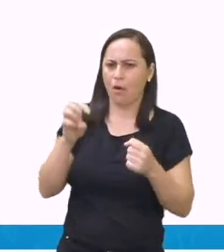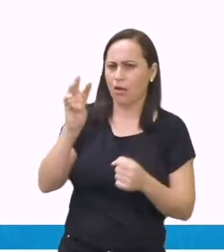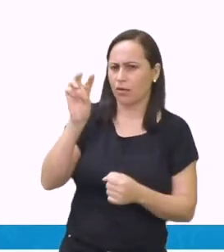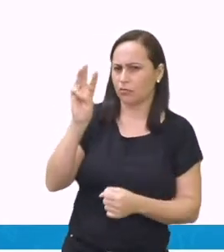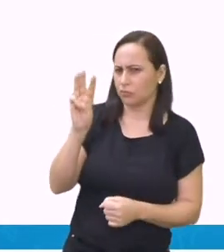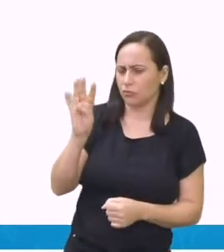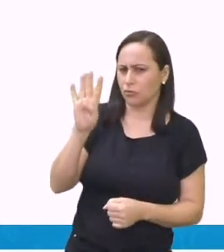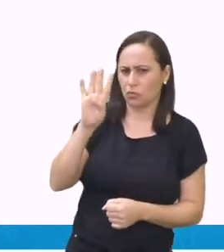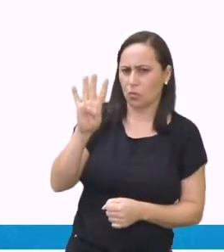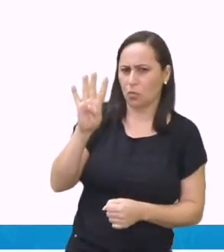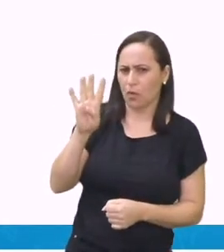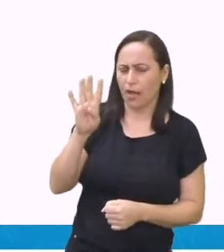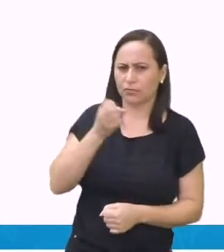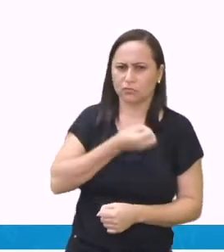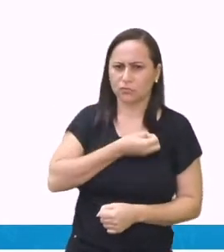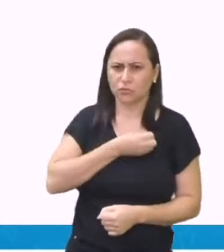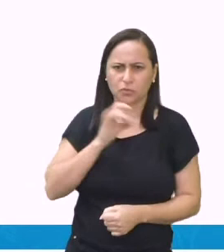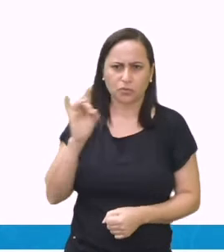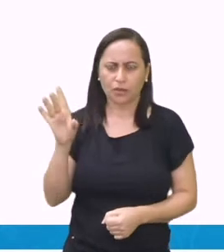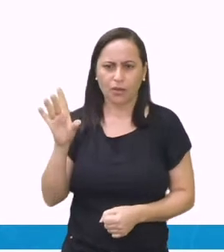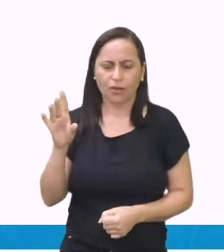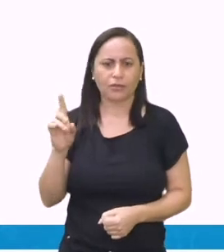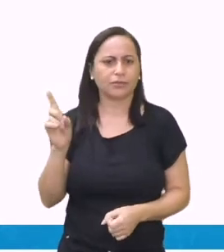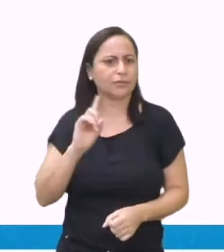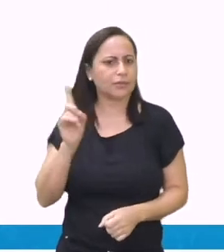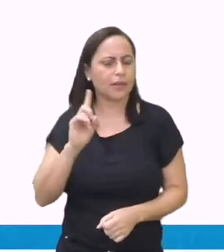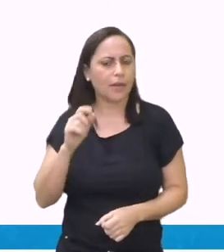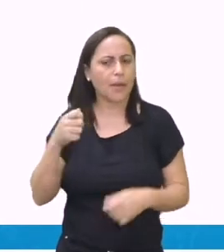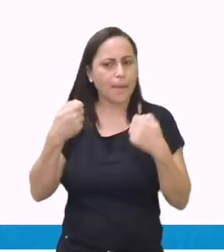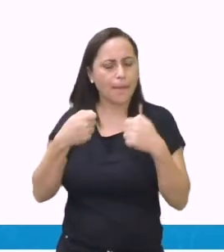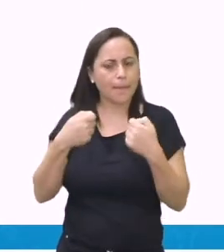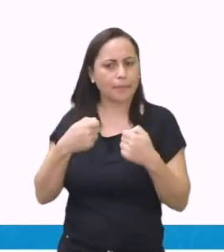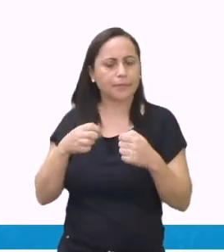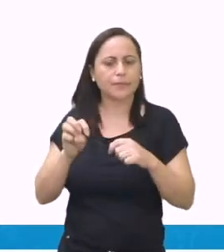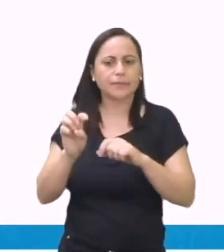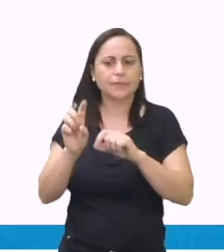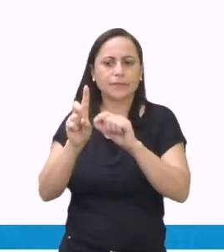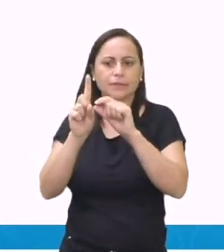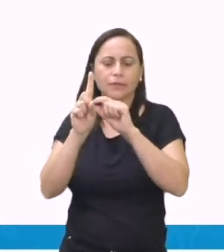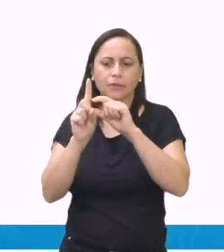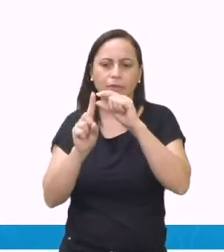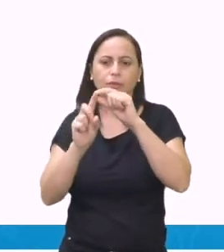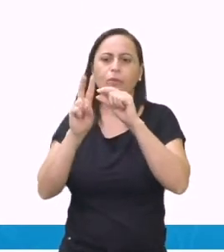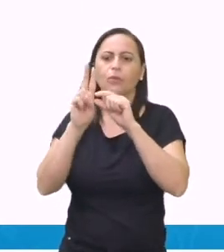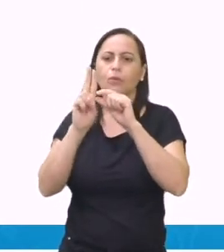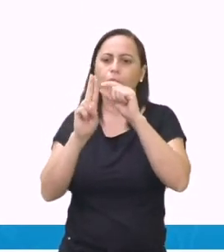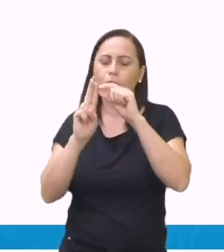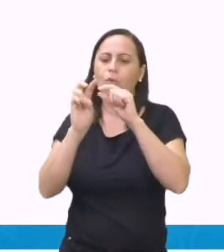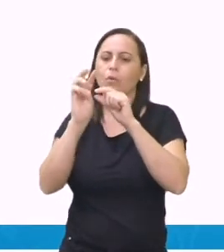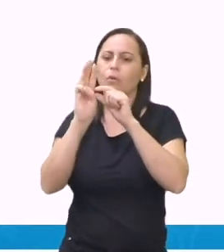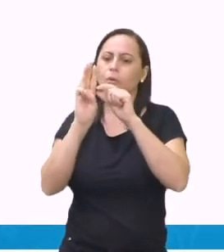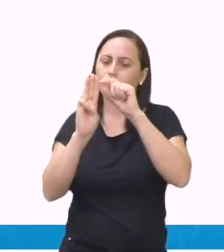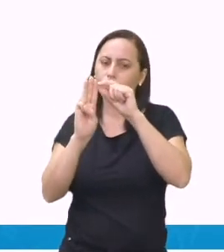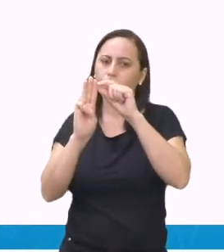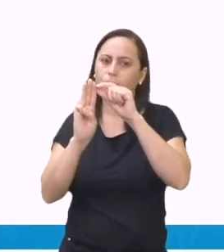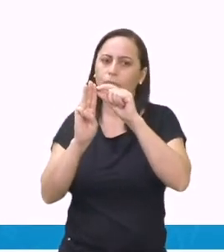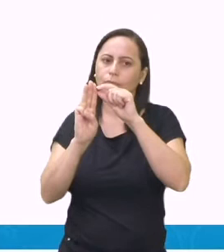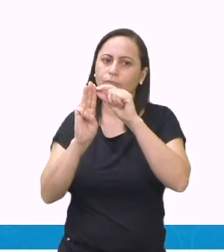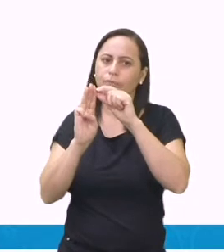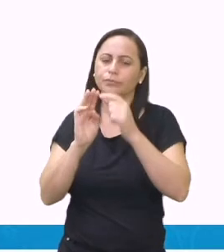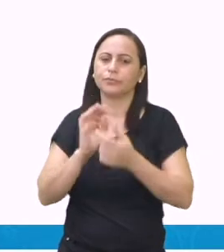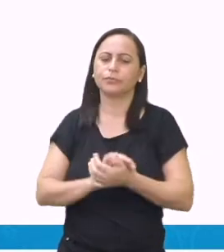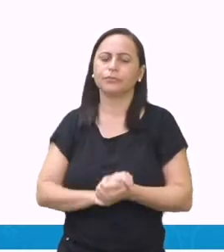só na centena? Não, vamos ocupar a ordem das dezenas e das unidades.